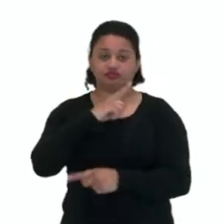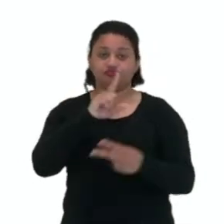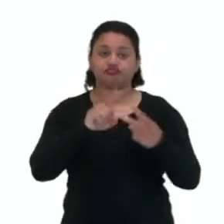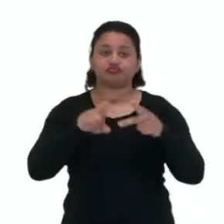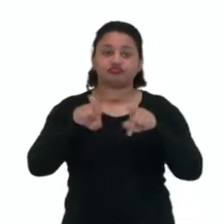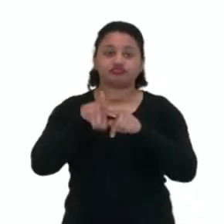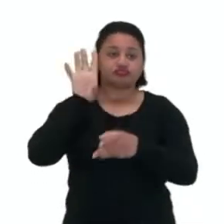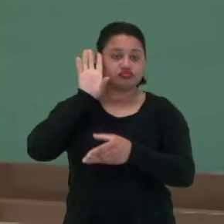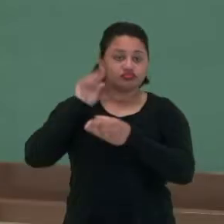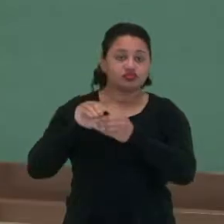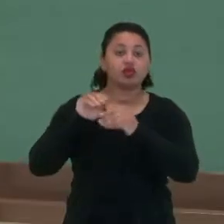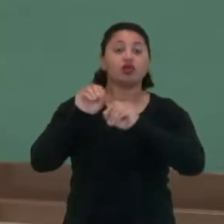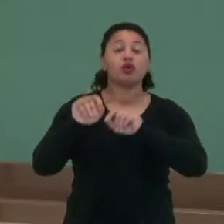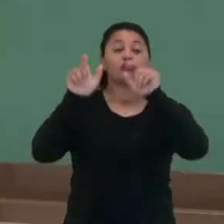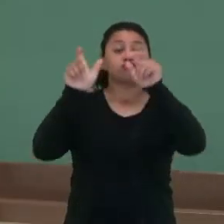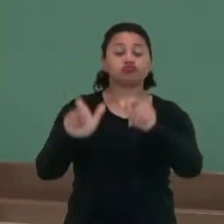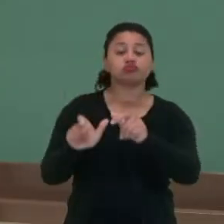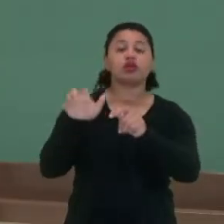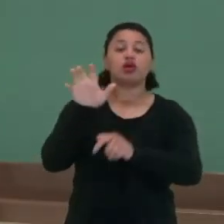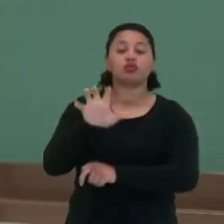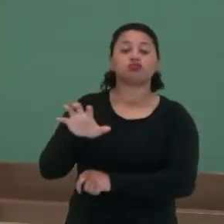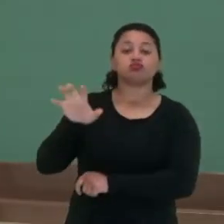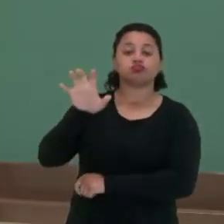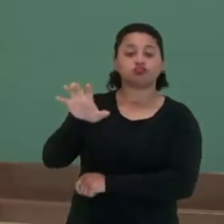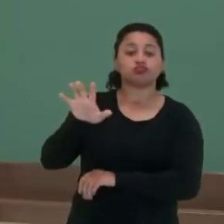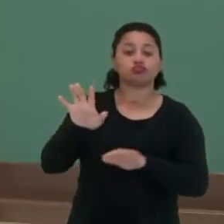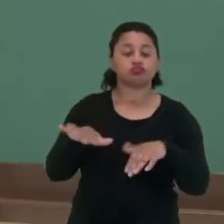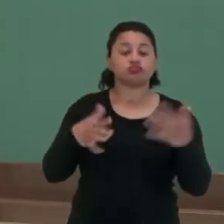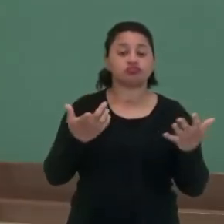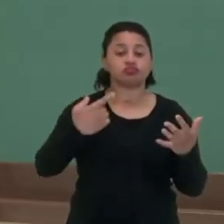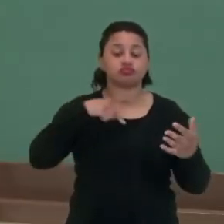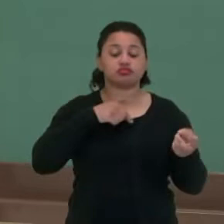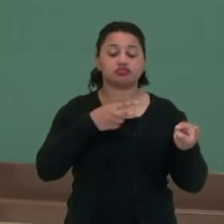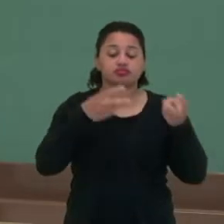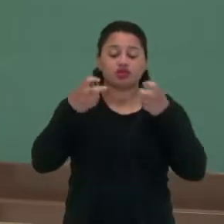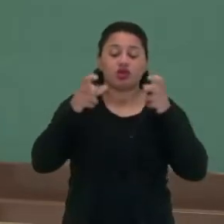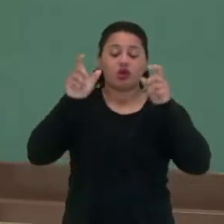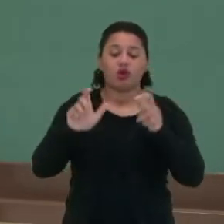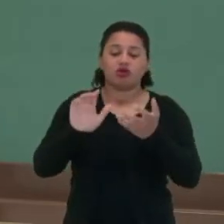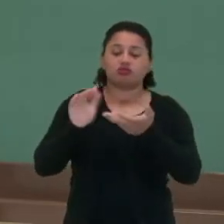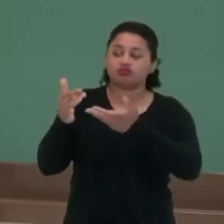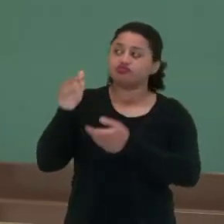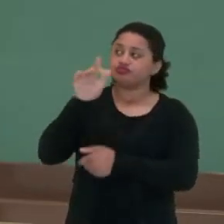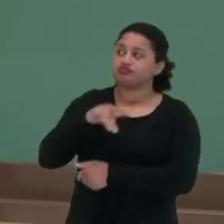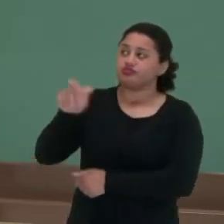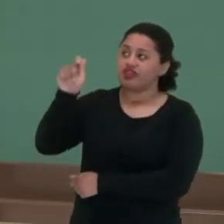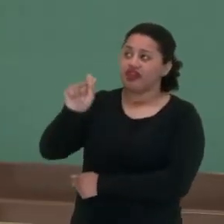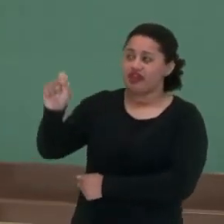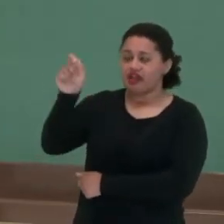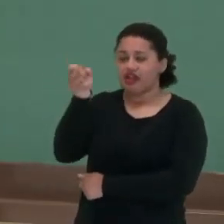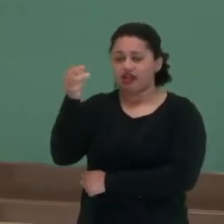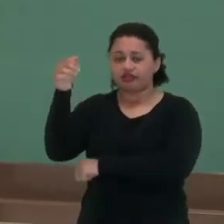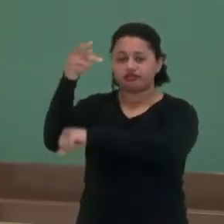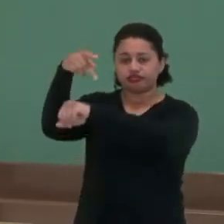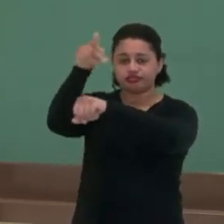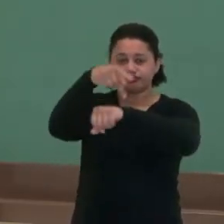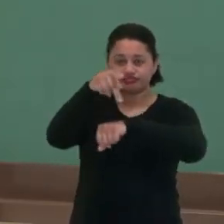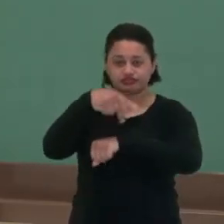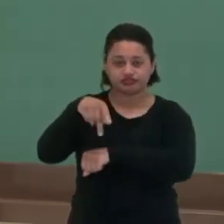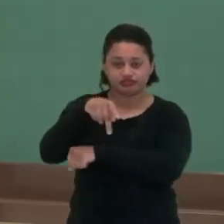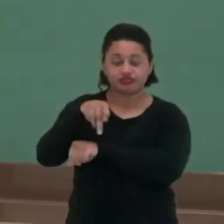à localização territorial. Então a gente vai perceber que no Oriente Médio, em algumas localidades, alguns países, essas